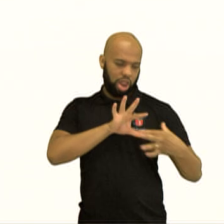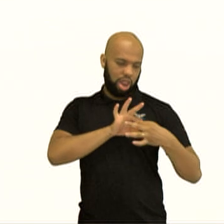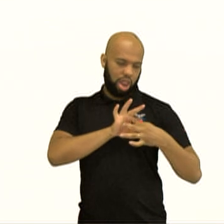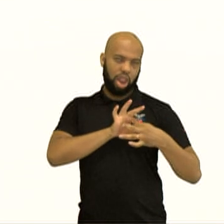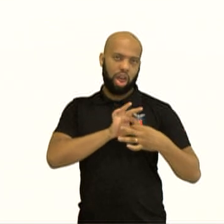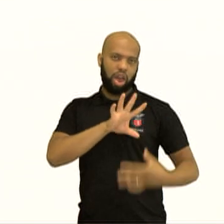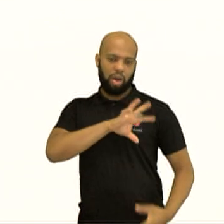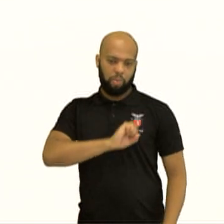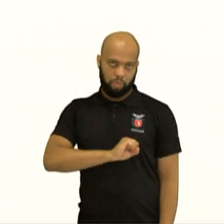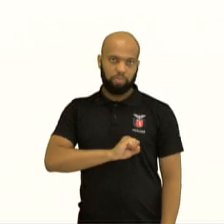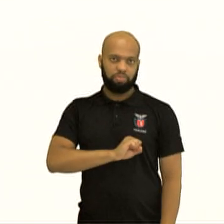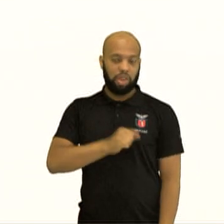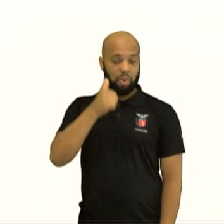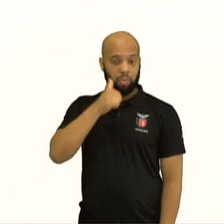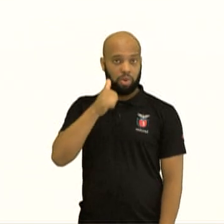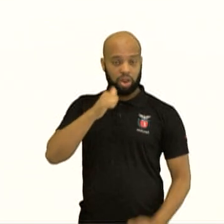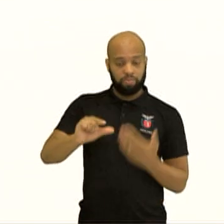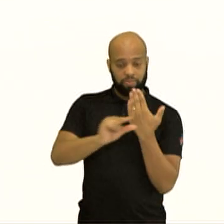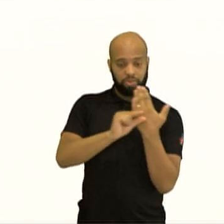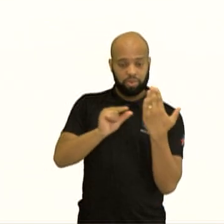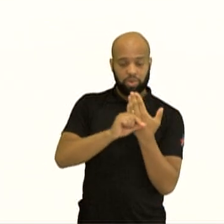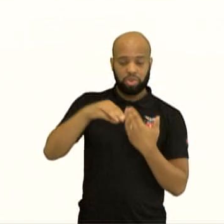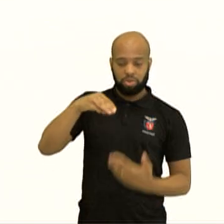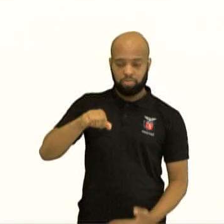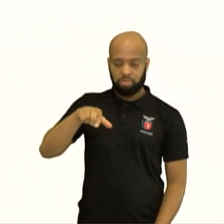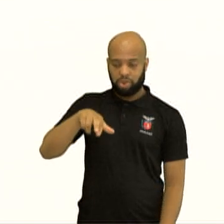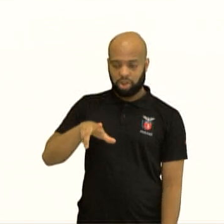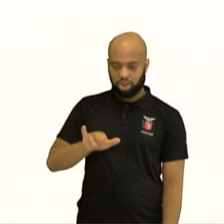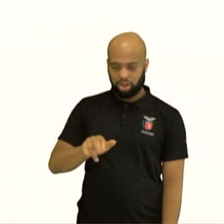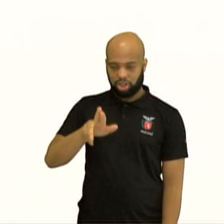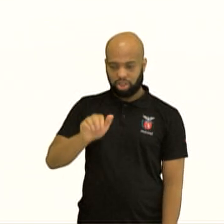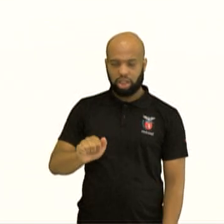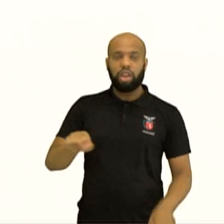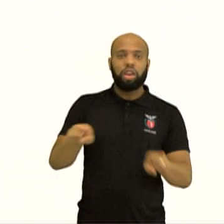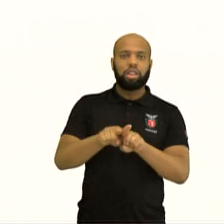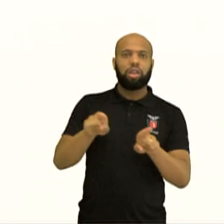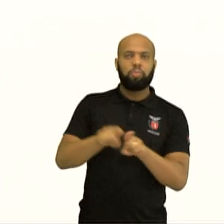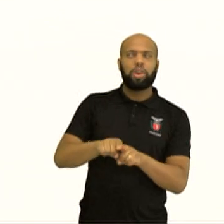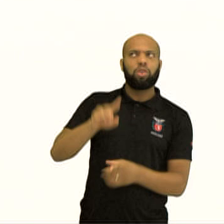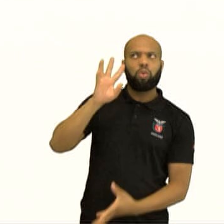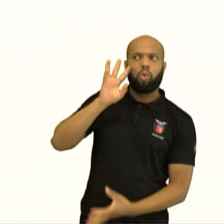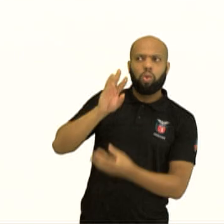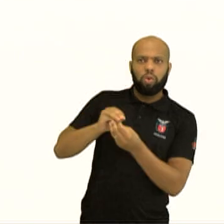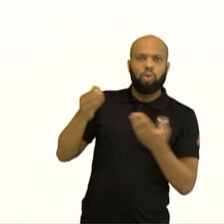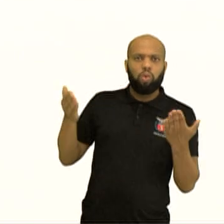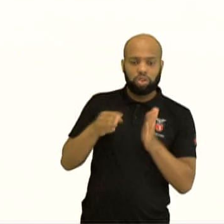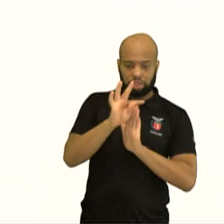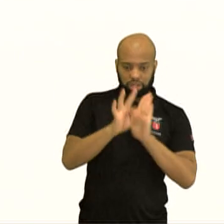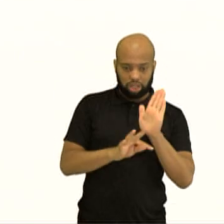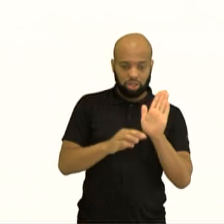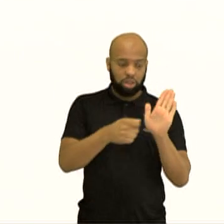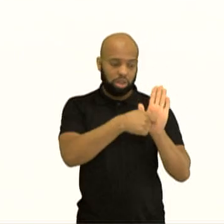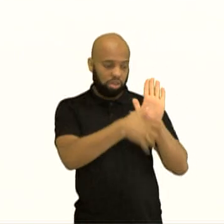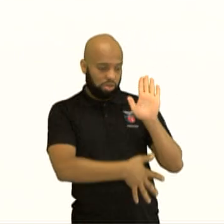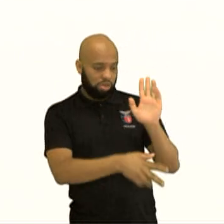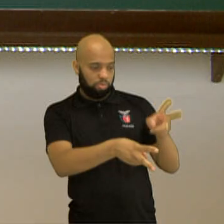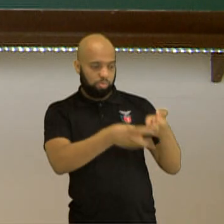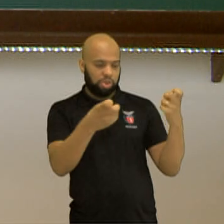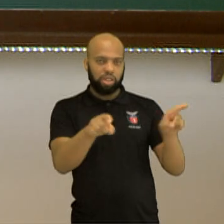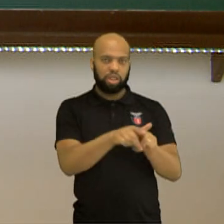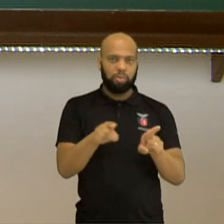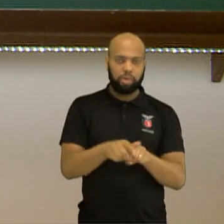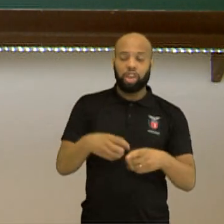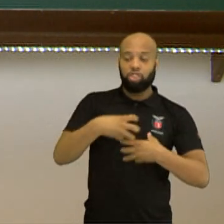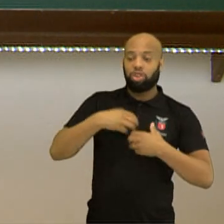Marina Colassante. Interpretamos o texto reconhecendo algumas figuras de linguagem, né?